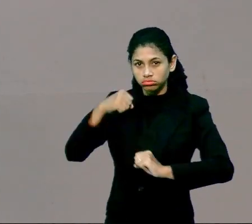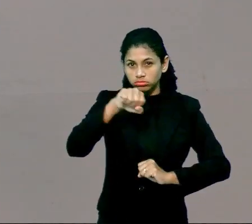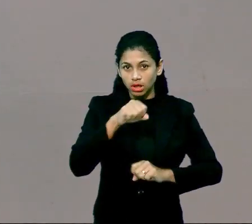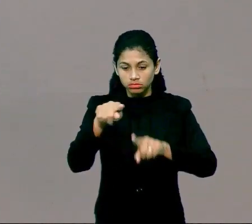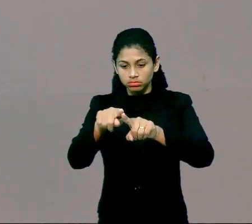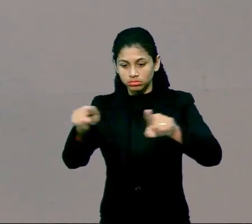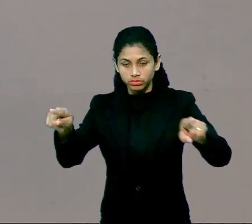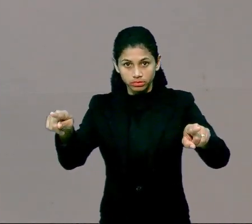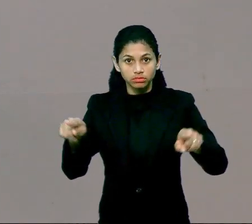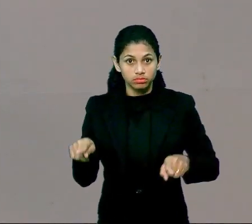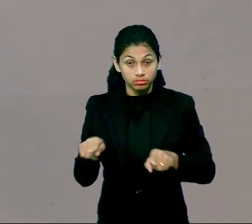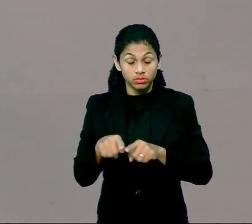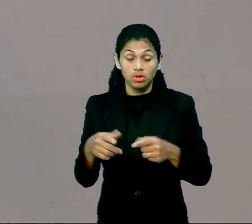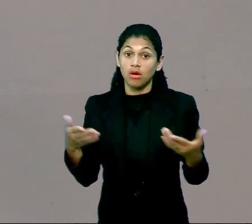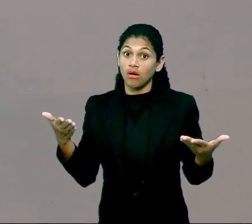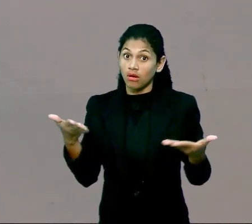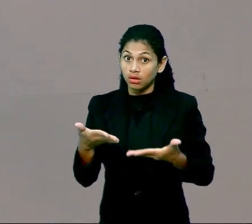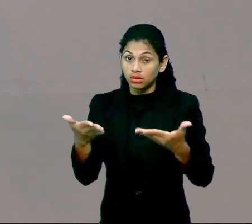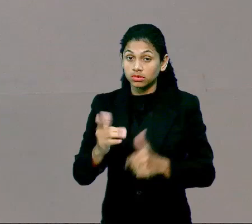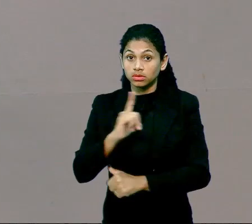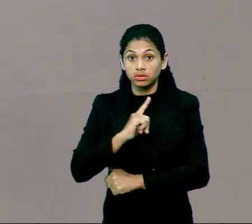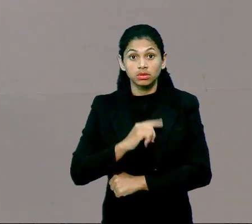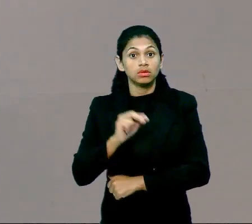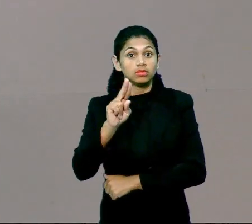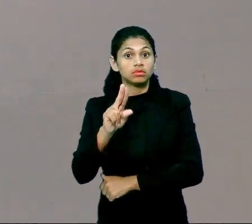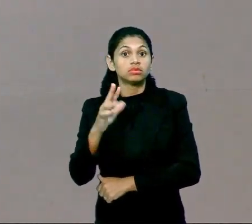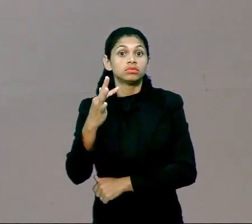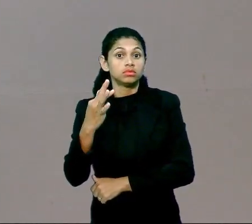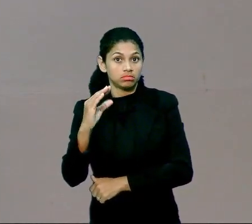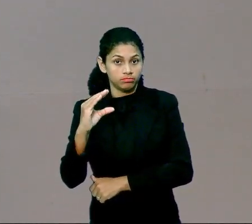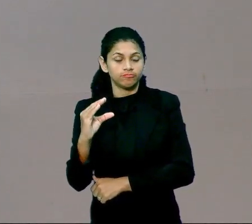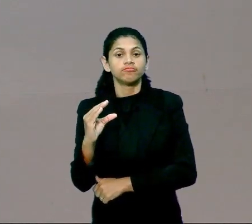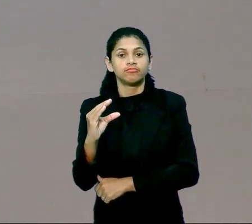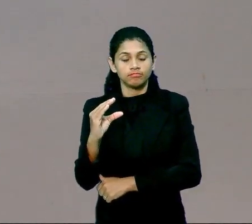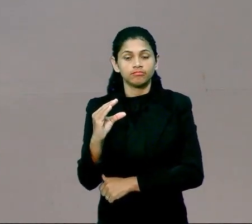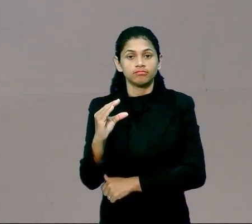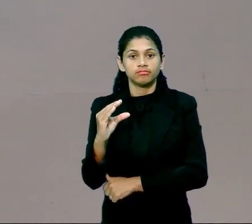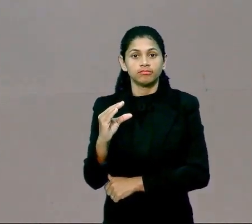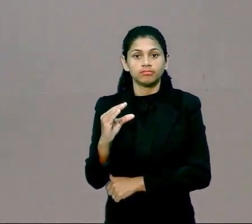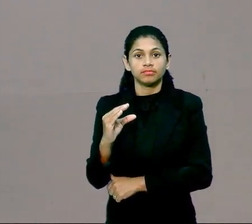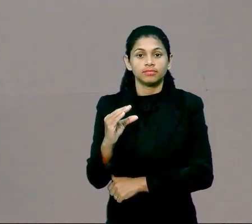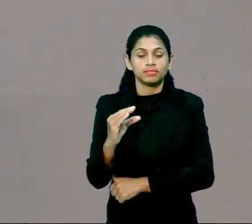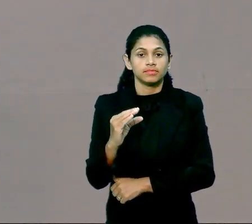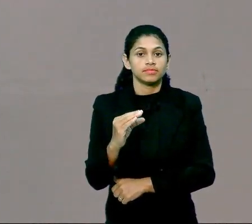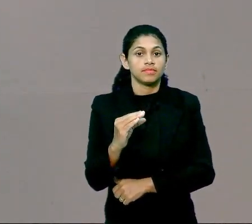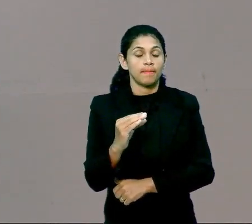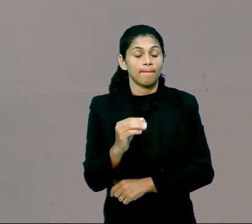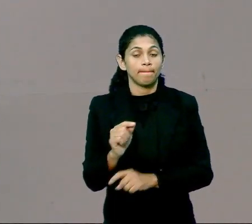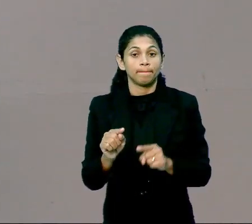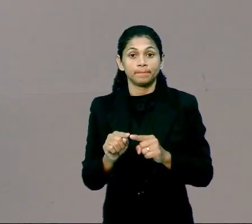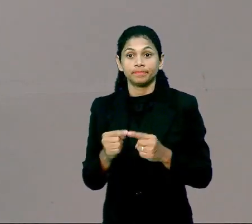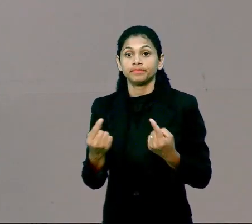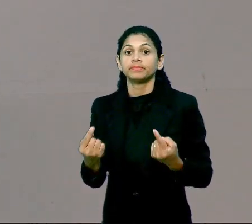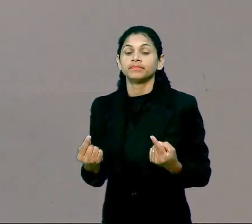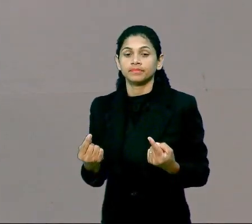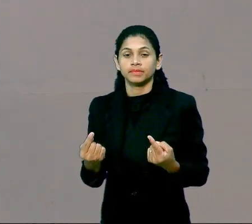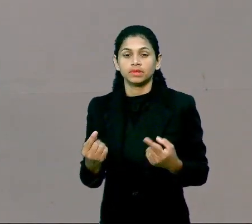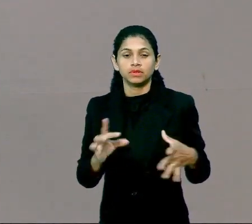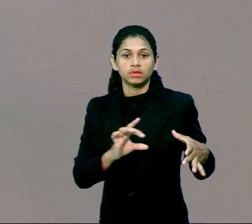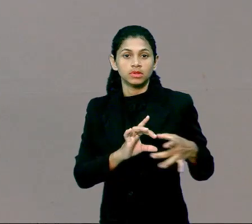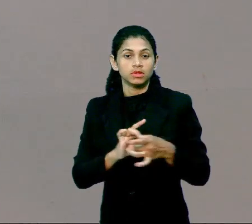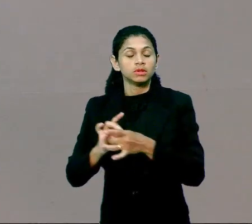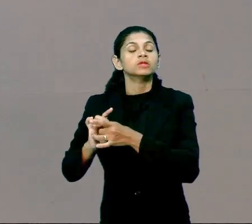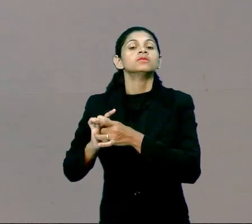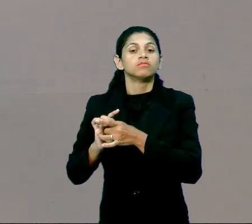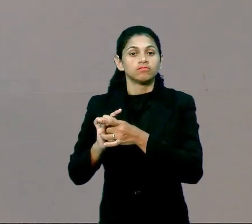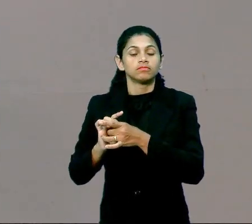o UFC como um programa que faz esse Ultimate Fight, professora de inglês aí arrasando, mas é esse contexto de